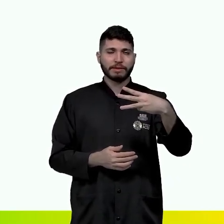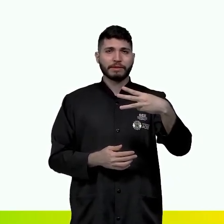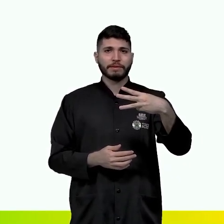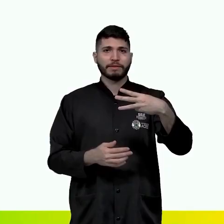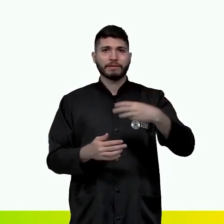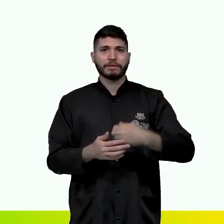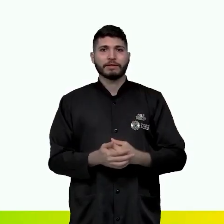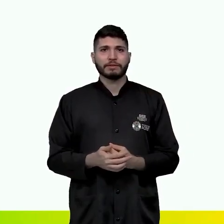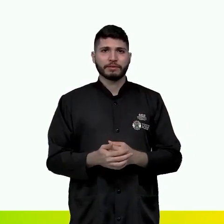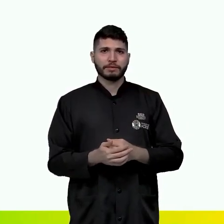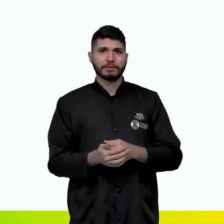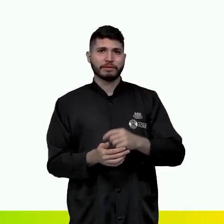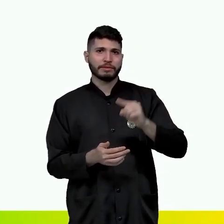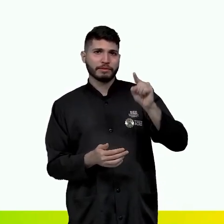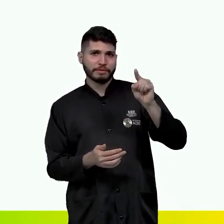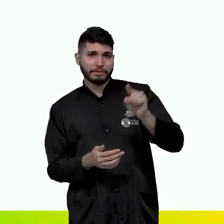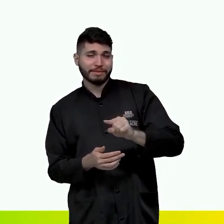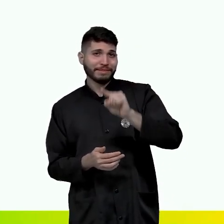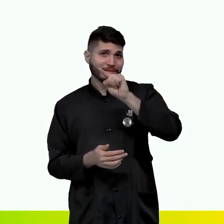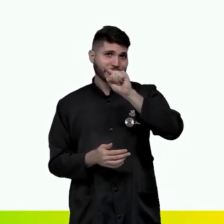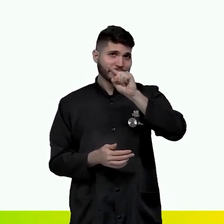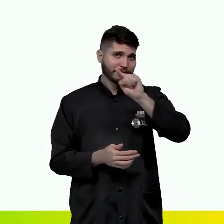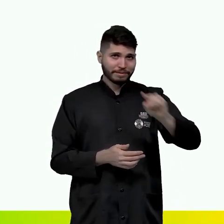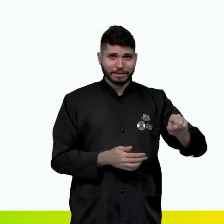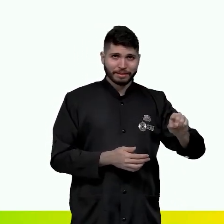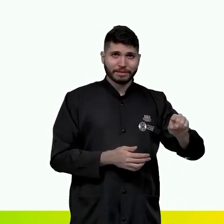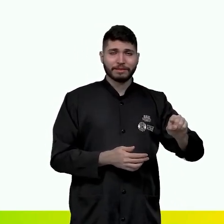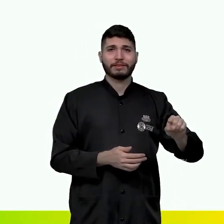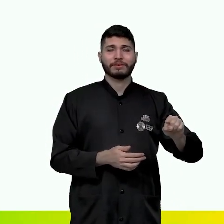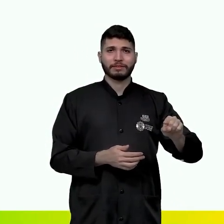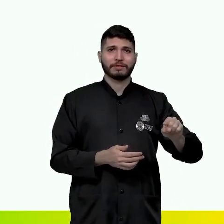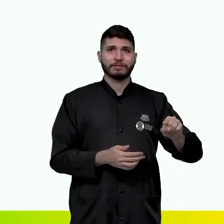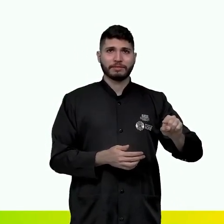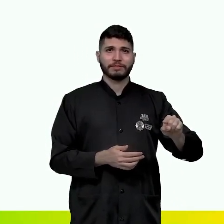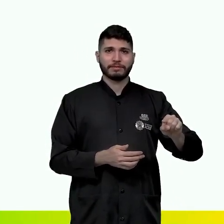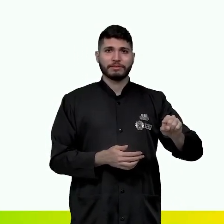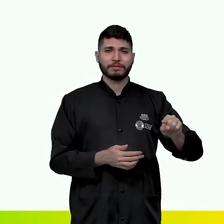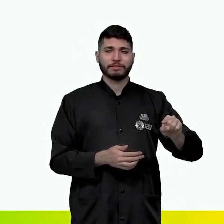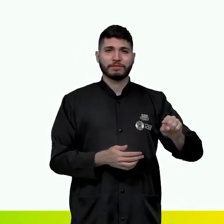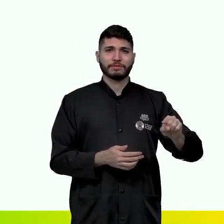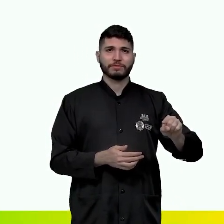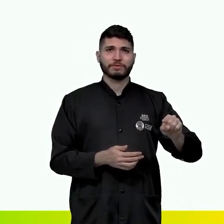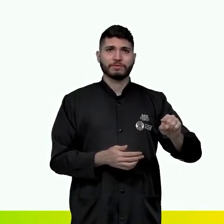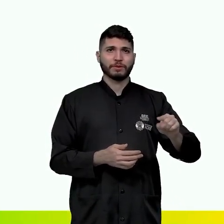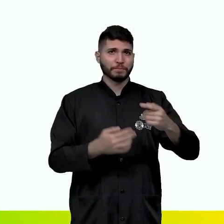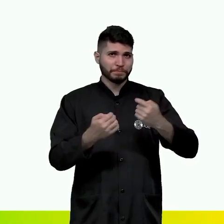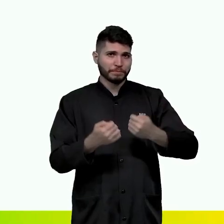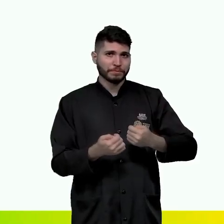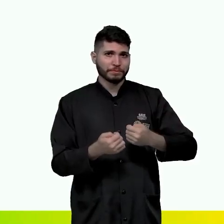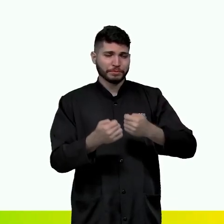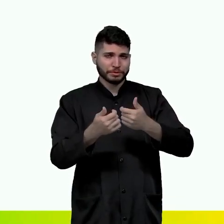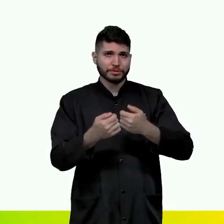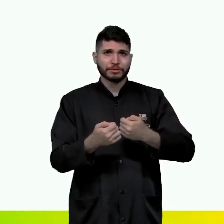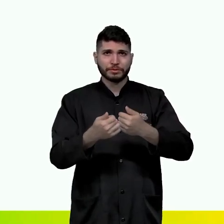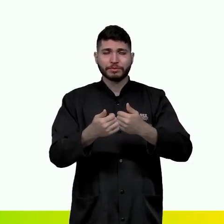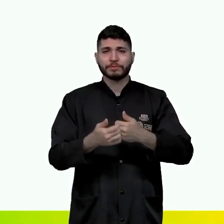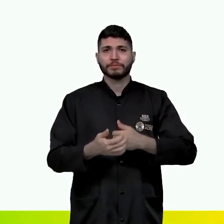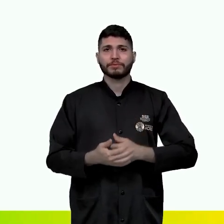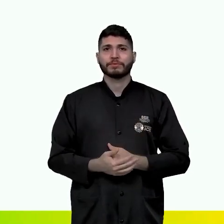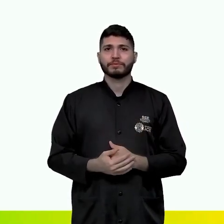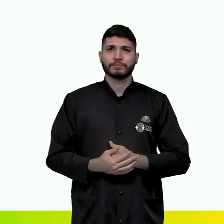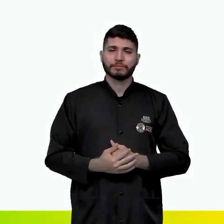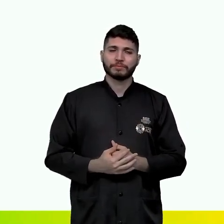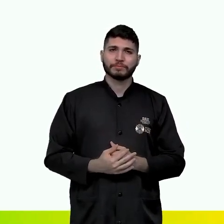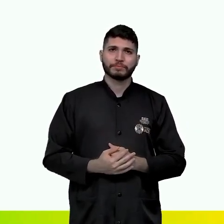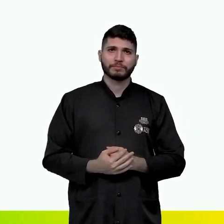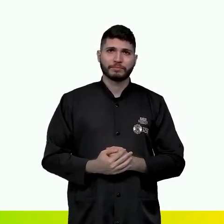e cancela com esse 3. Isso aqui é um truque barato, tá? Um truque muito barato, porque eu não quero falar de derivadas